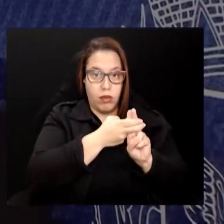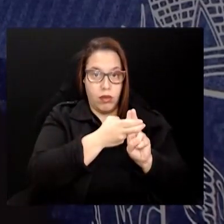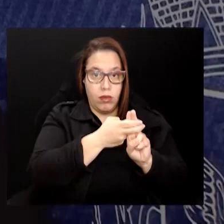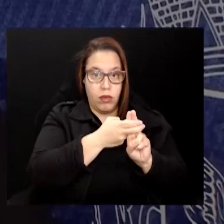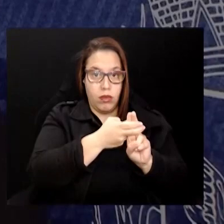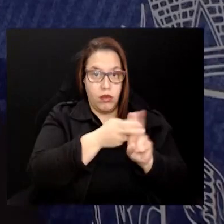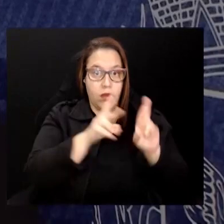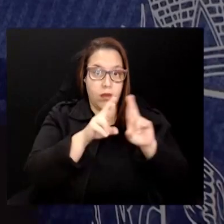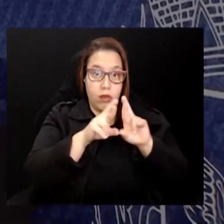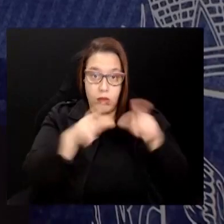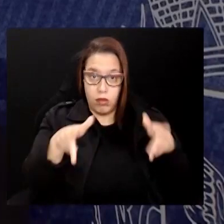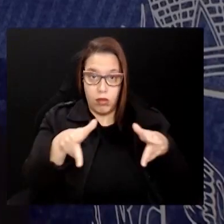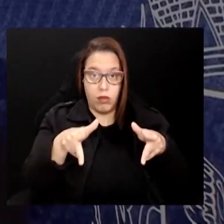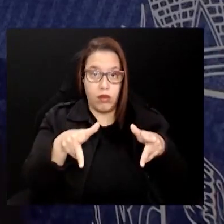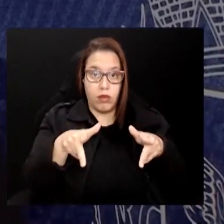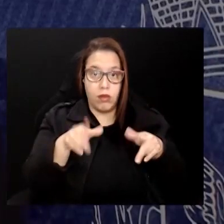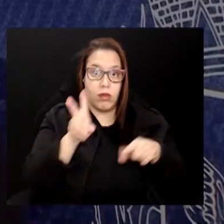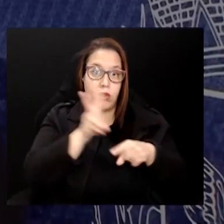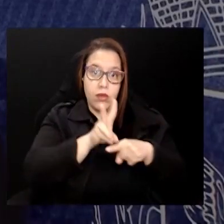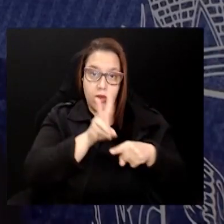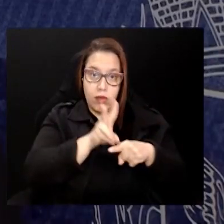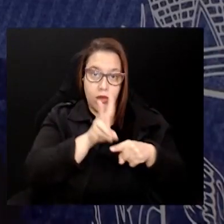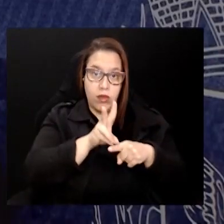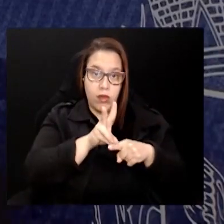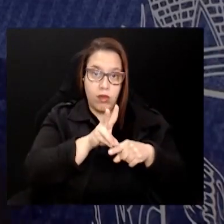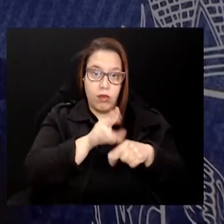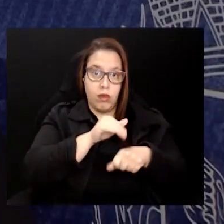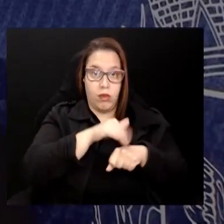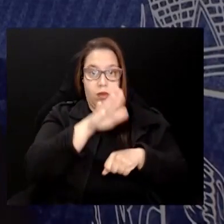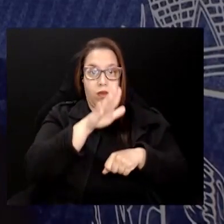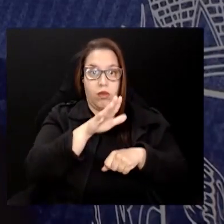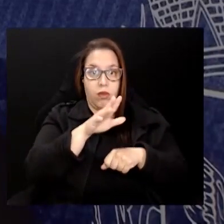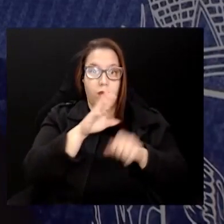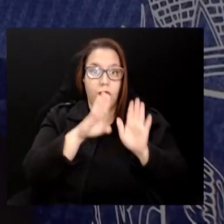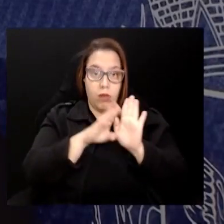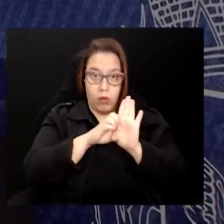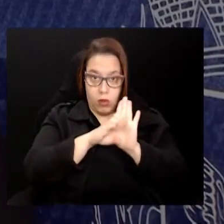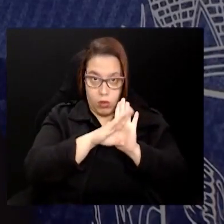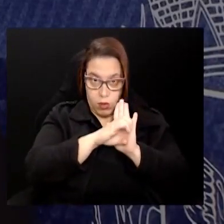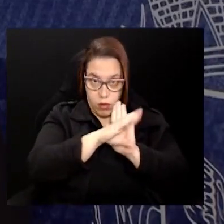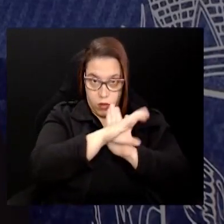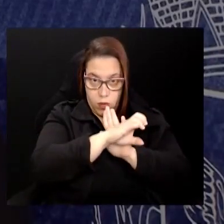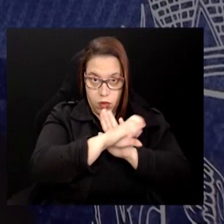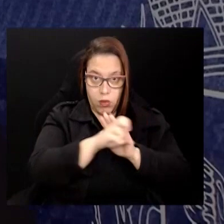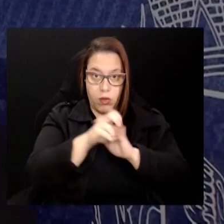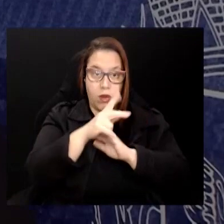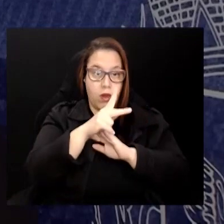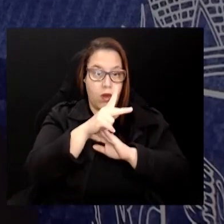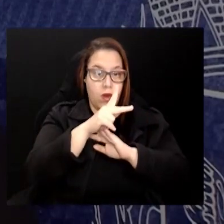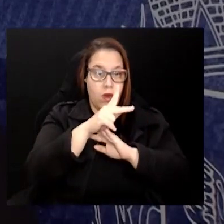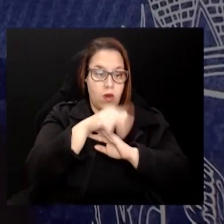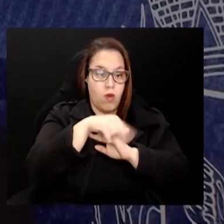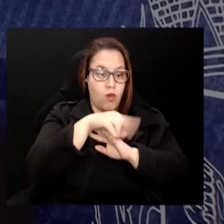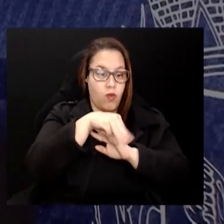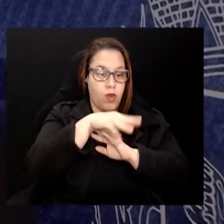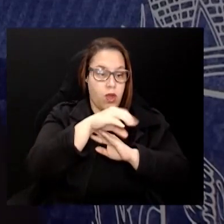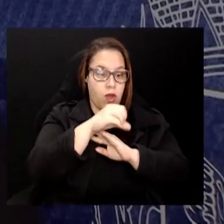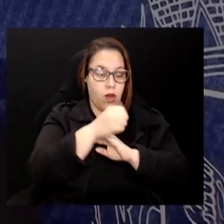que ela protege contra mais micro-organismo do que a Pneumo-10, né? A Pneumo-10 aí